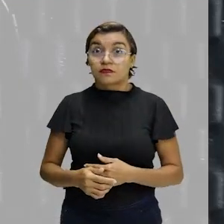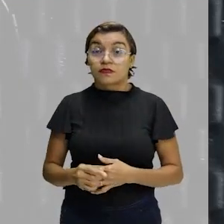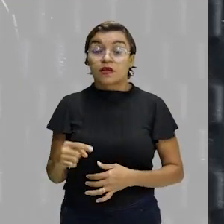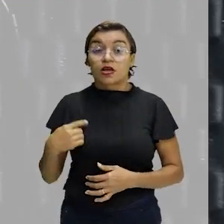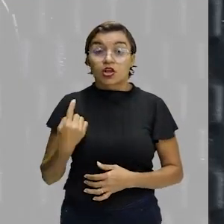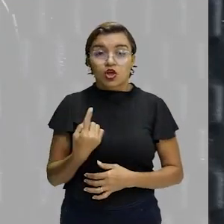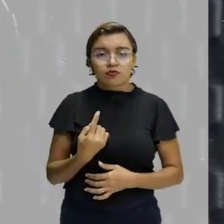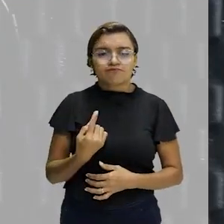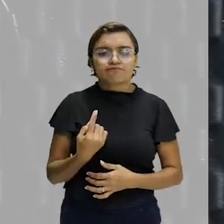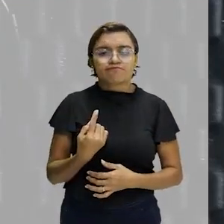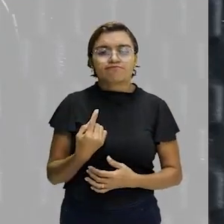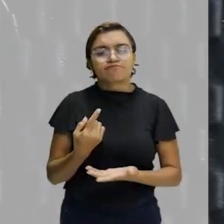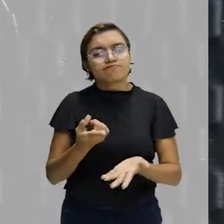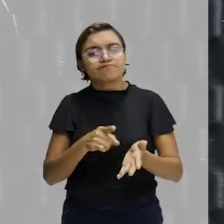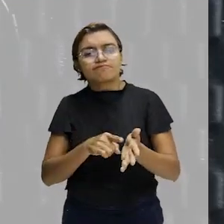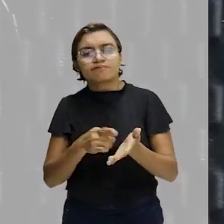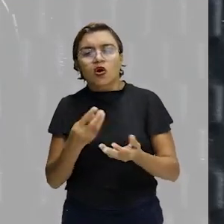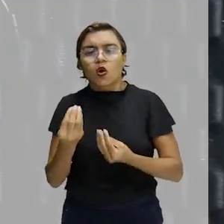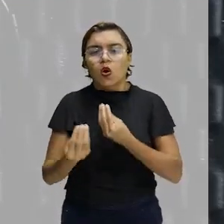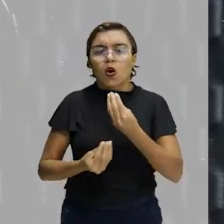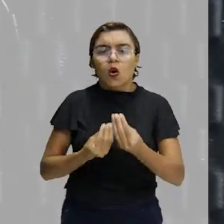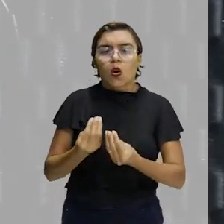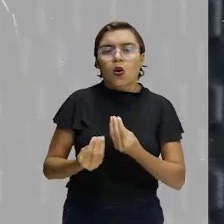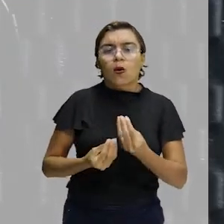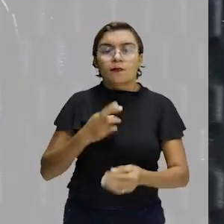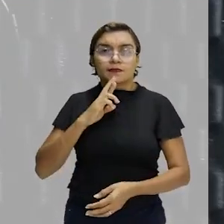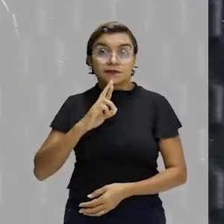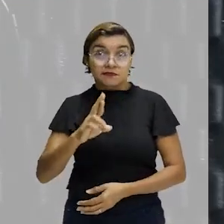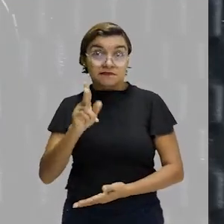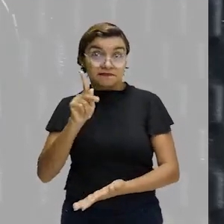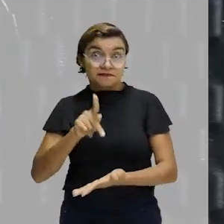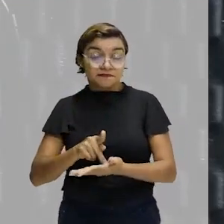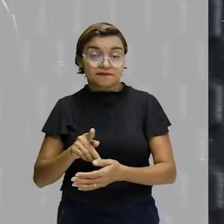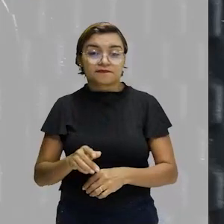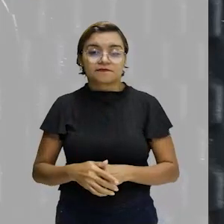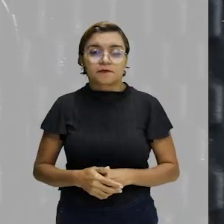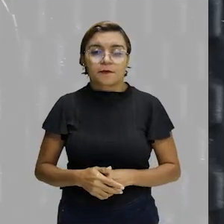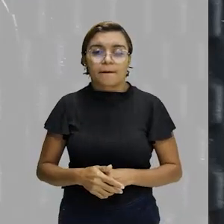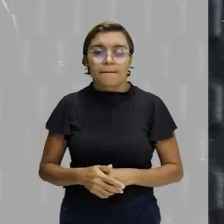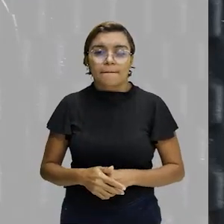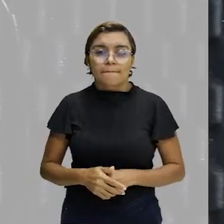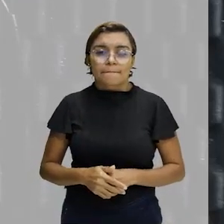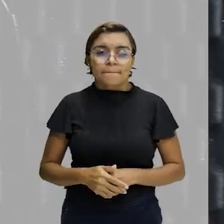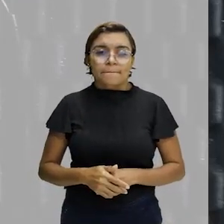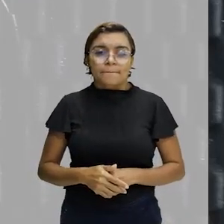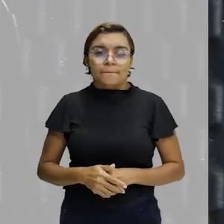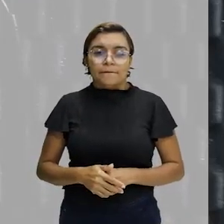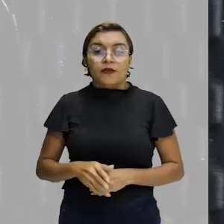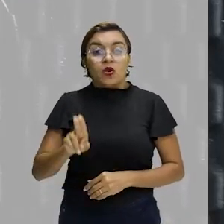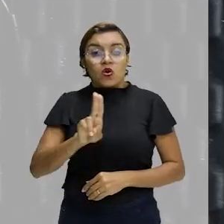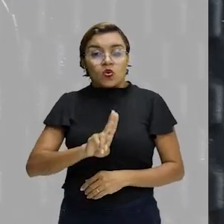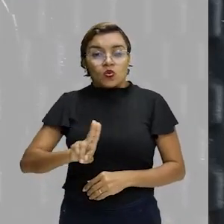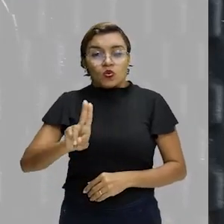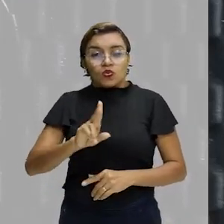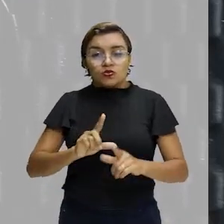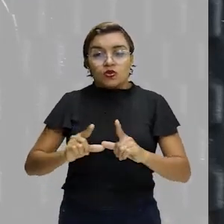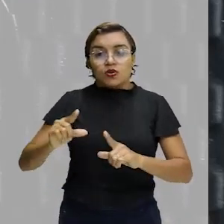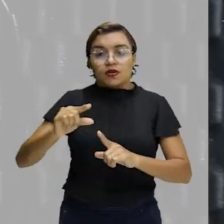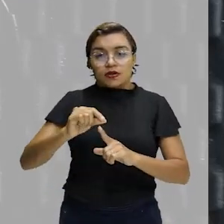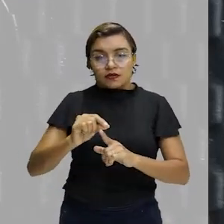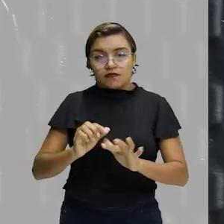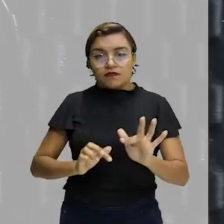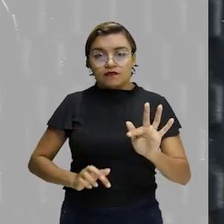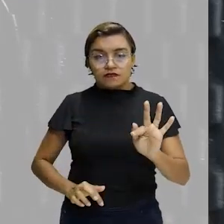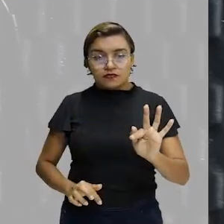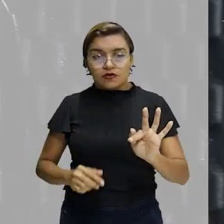em busca, né, de qual a opção é verdadeira. Aqui eu já começo aplicando o logaritmo nessa função dada. Então,